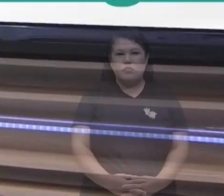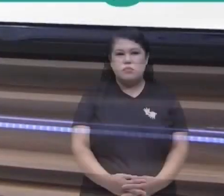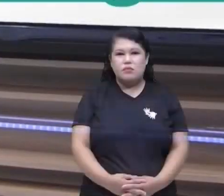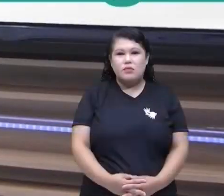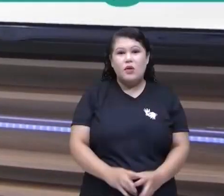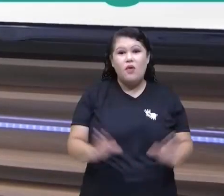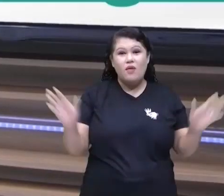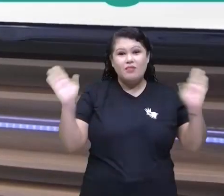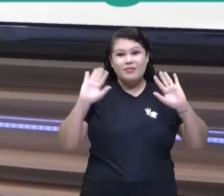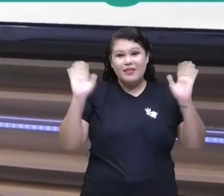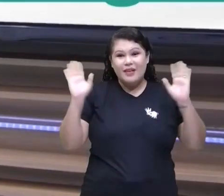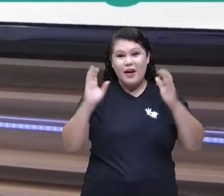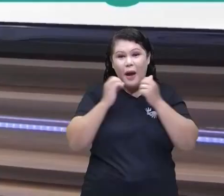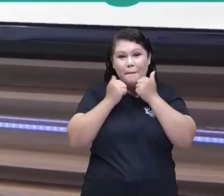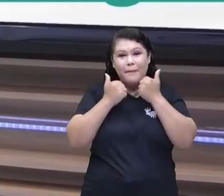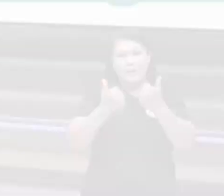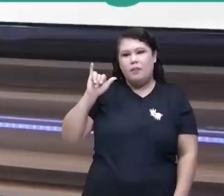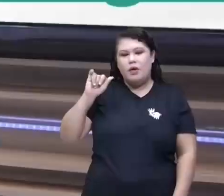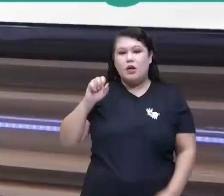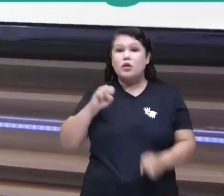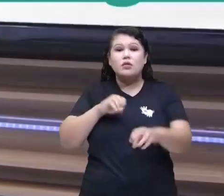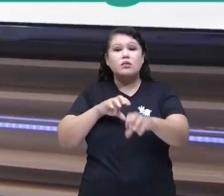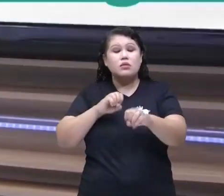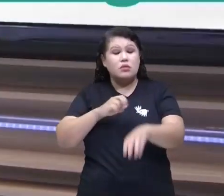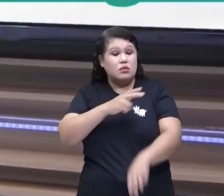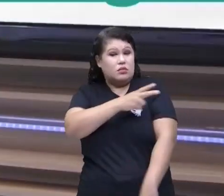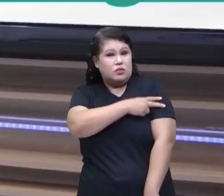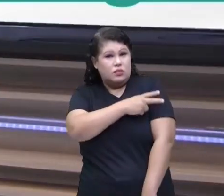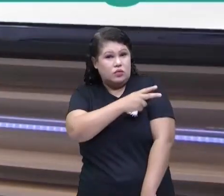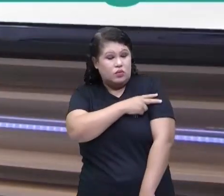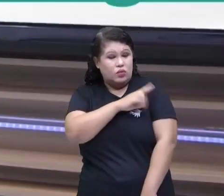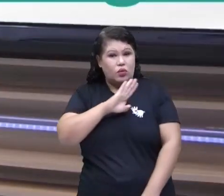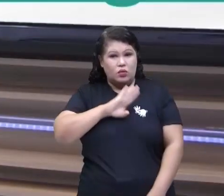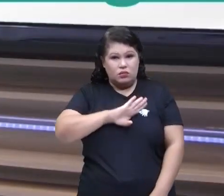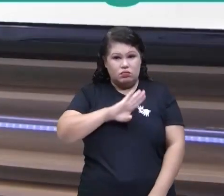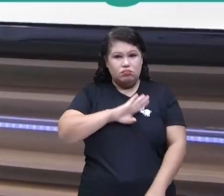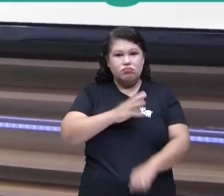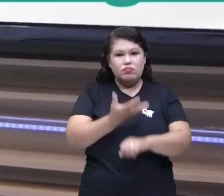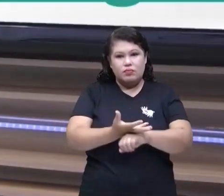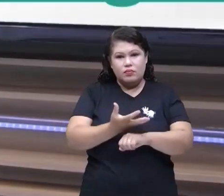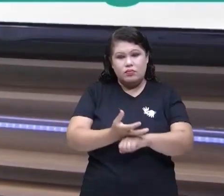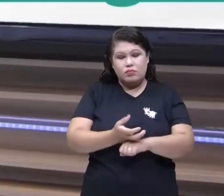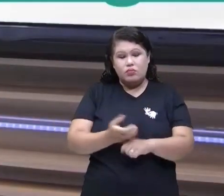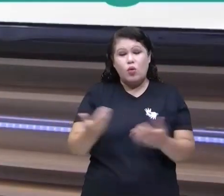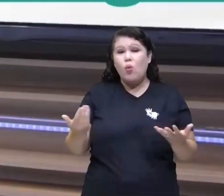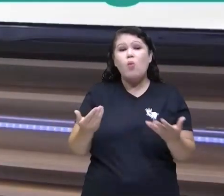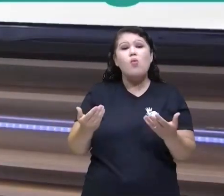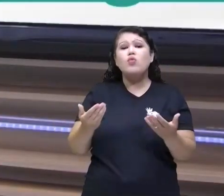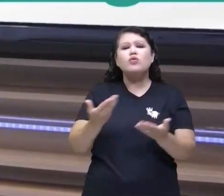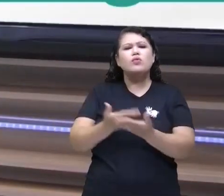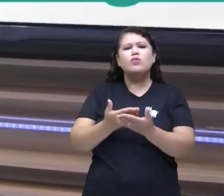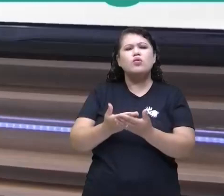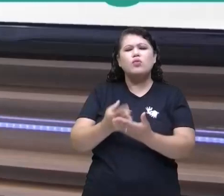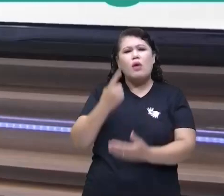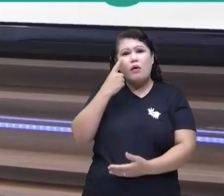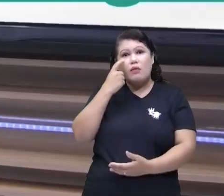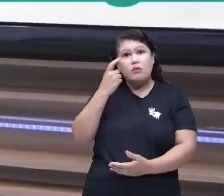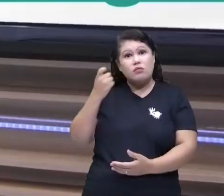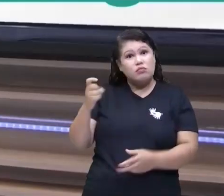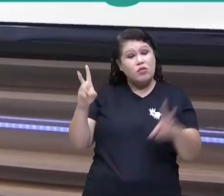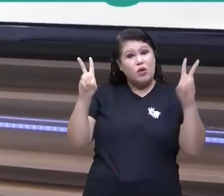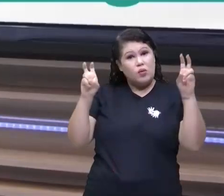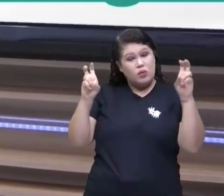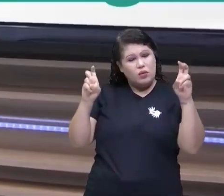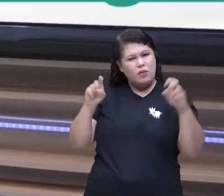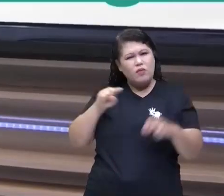Olá, tudo bem? Eu sou a professora Gabriela. Hoje nós vamos estudar um assunto muito interessante. Mas antes, vocês já